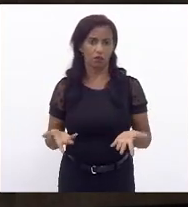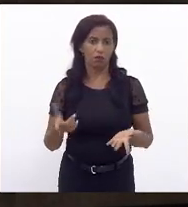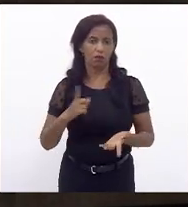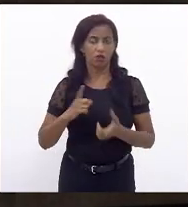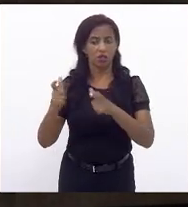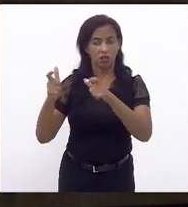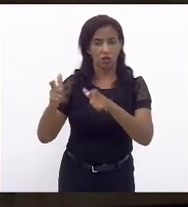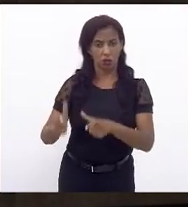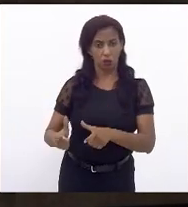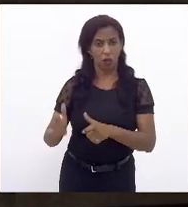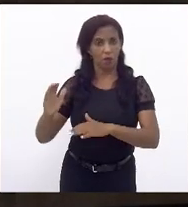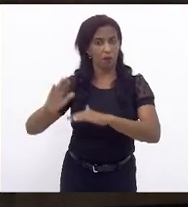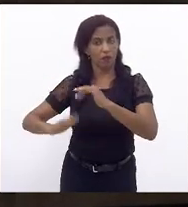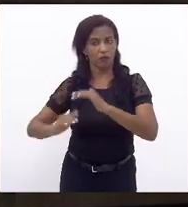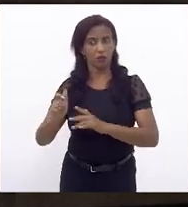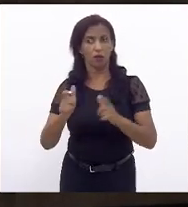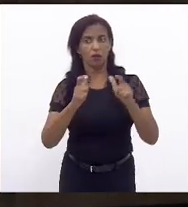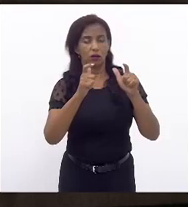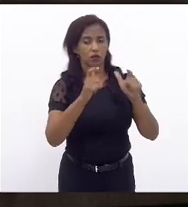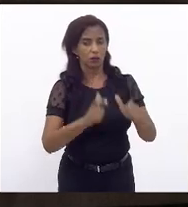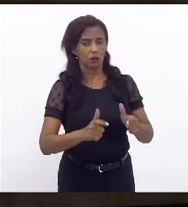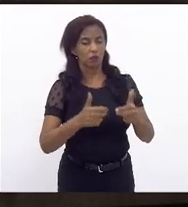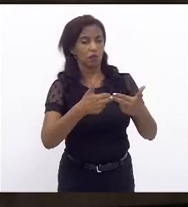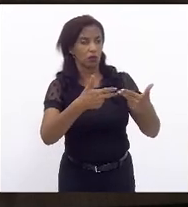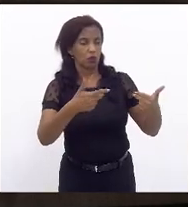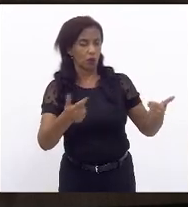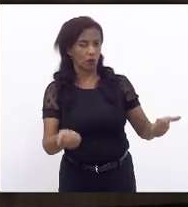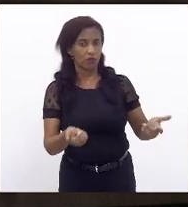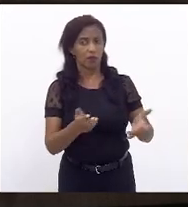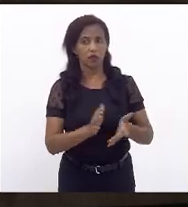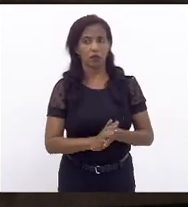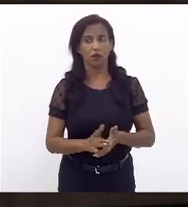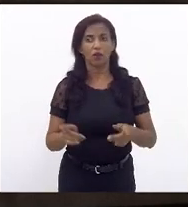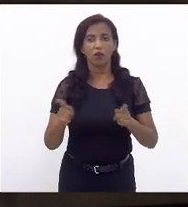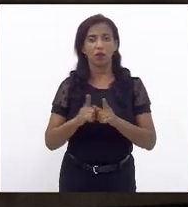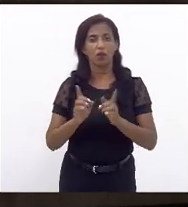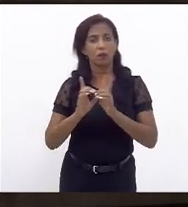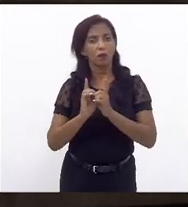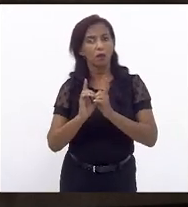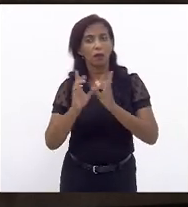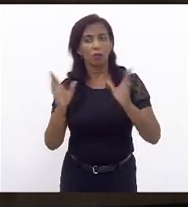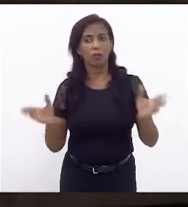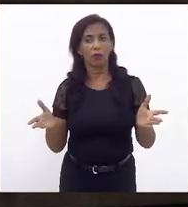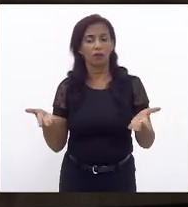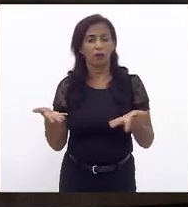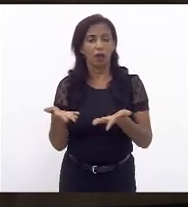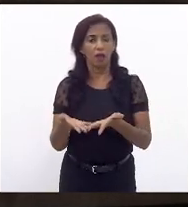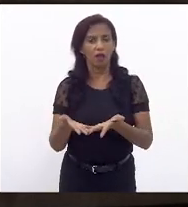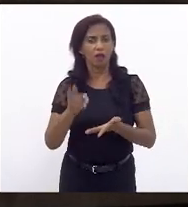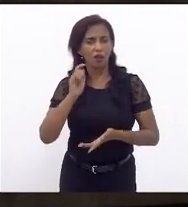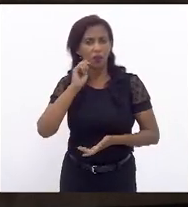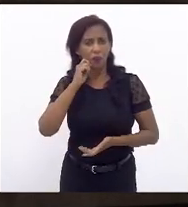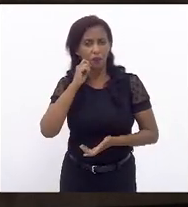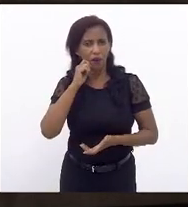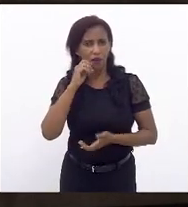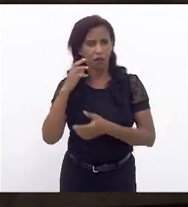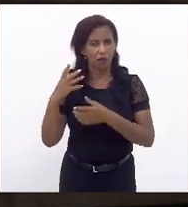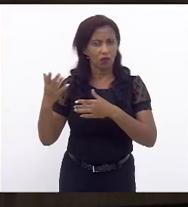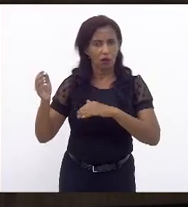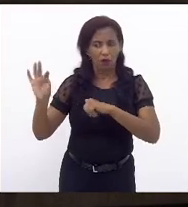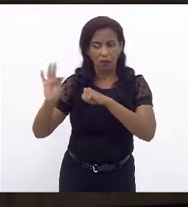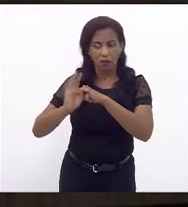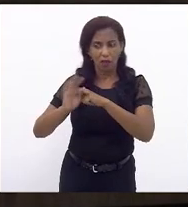para gente competente, tem lugar para gente desqualificada, e a democracia, até um padeiro sem a capacidade